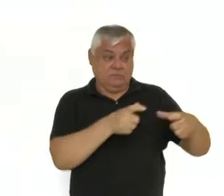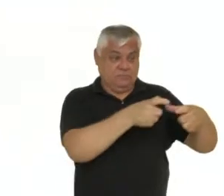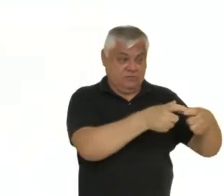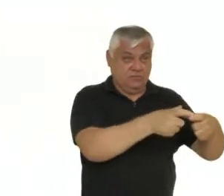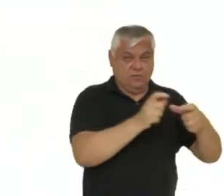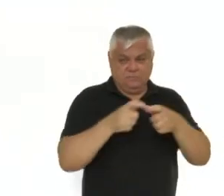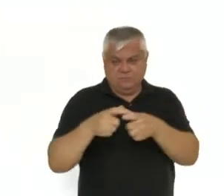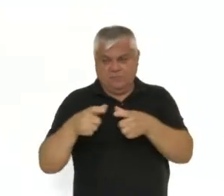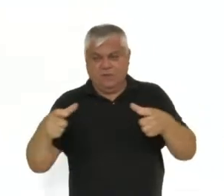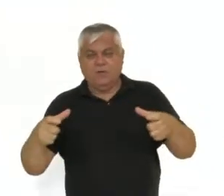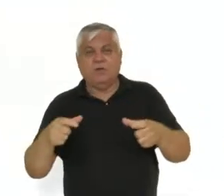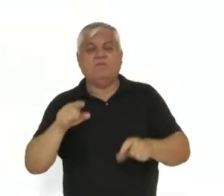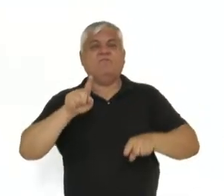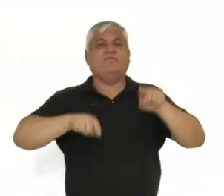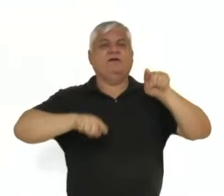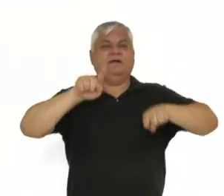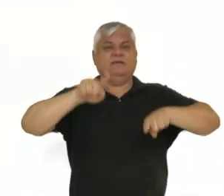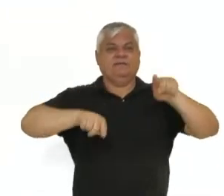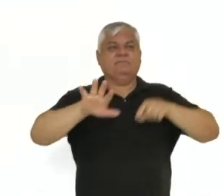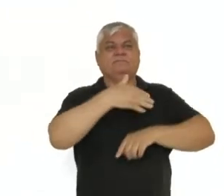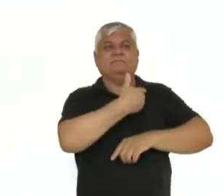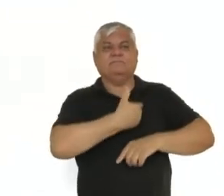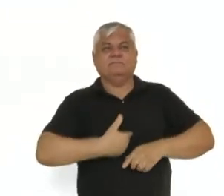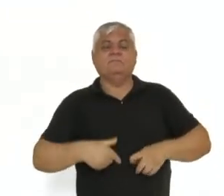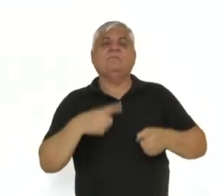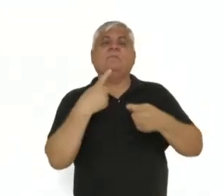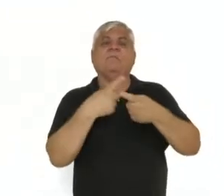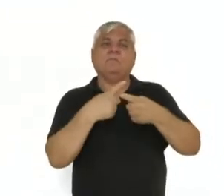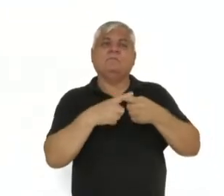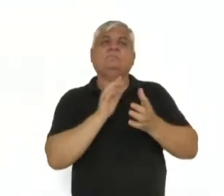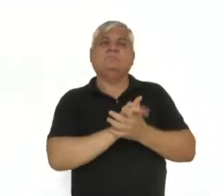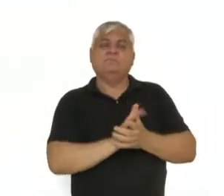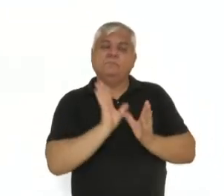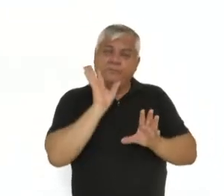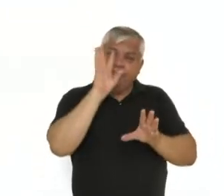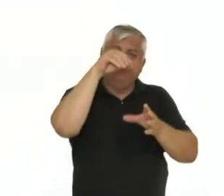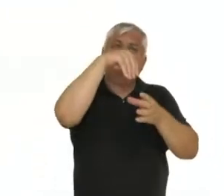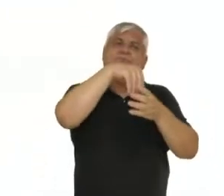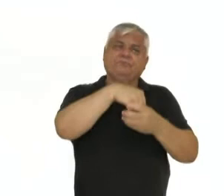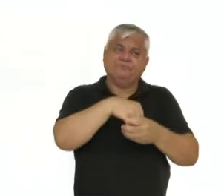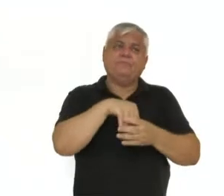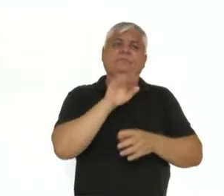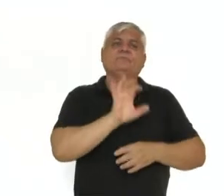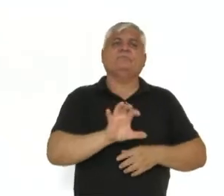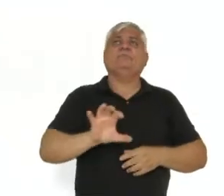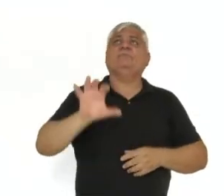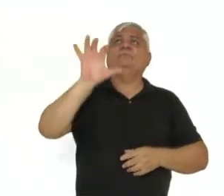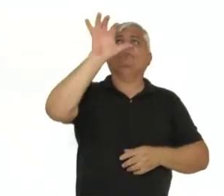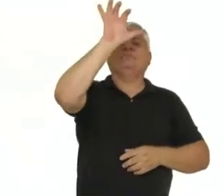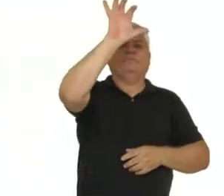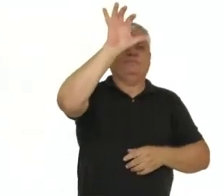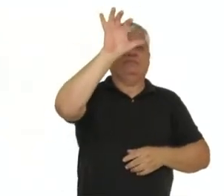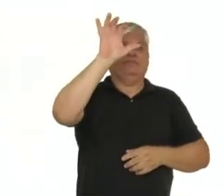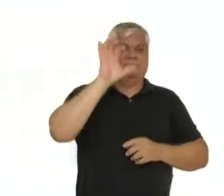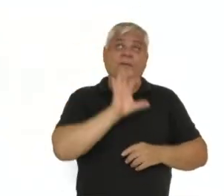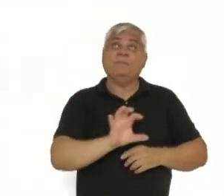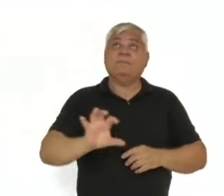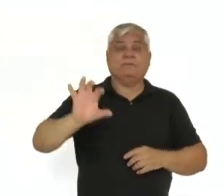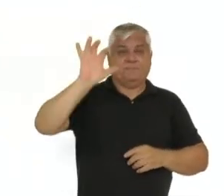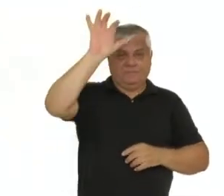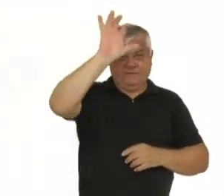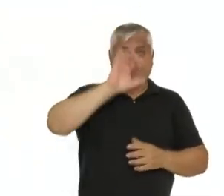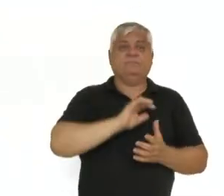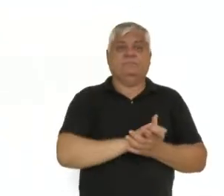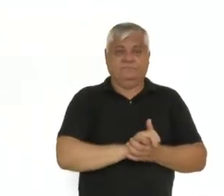de acordo com o estado, porque ela está literalmente imputada dentro de um quesito ligado ao tamanho de cada estado.